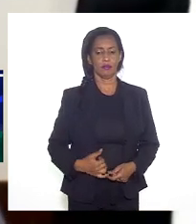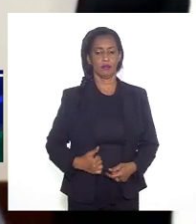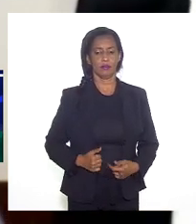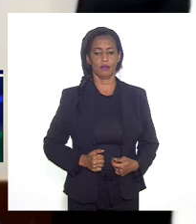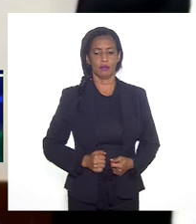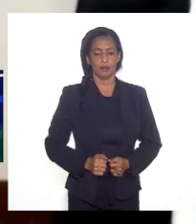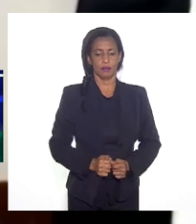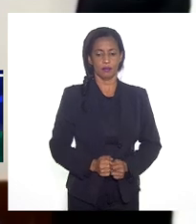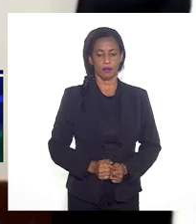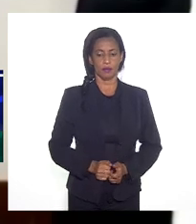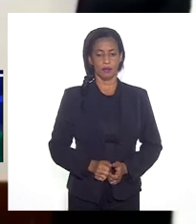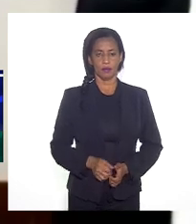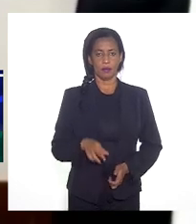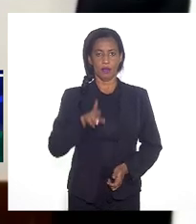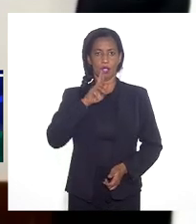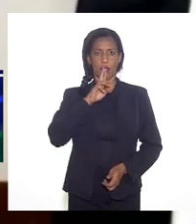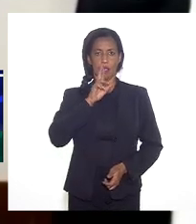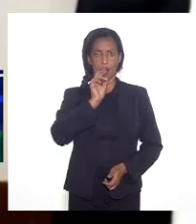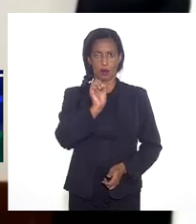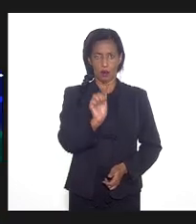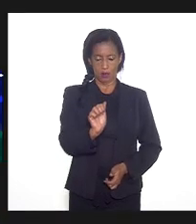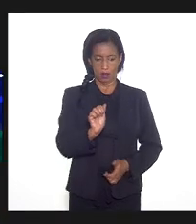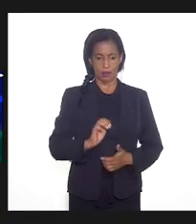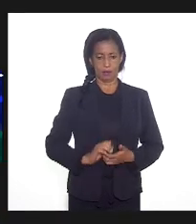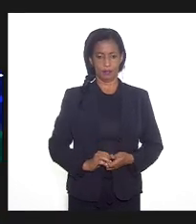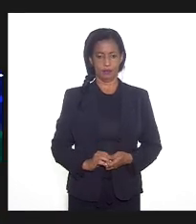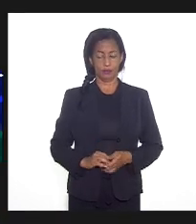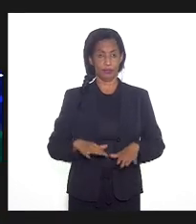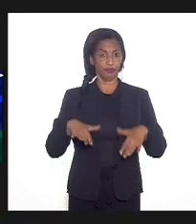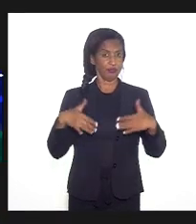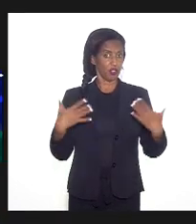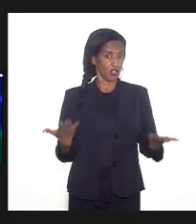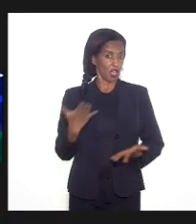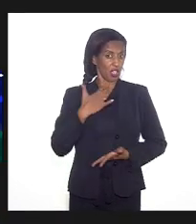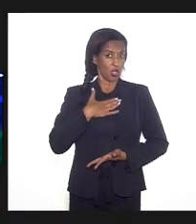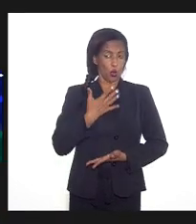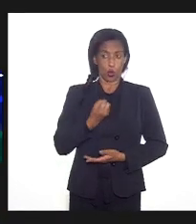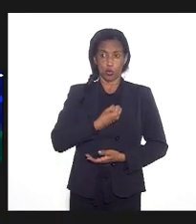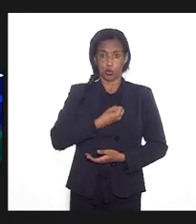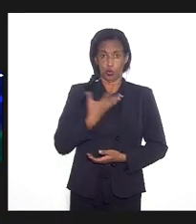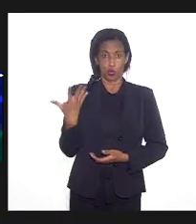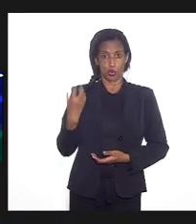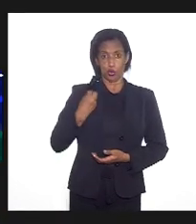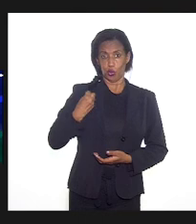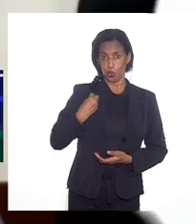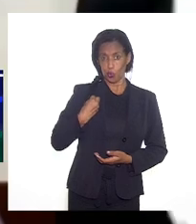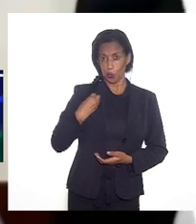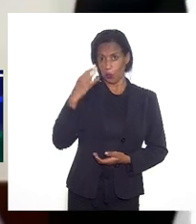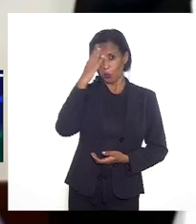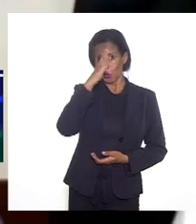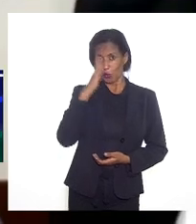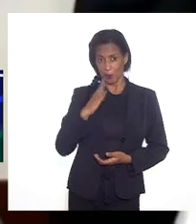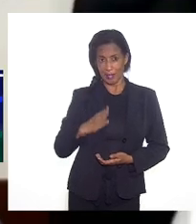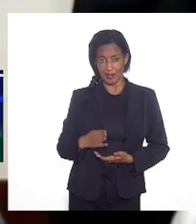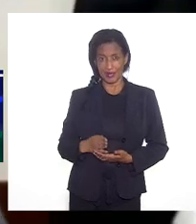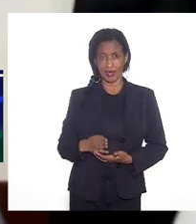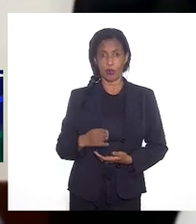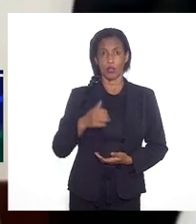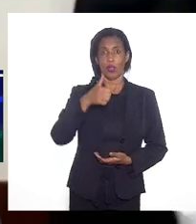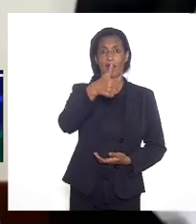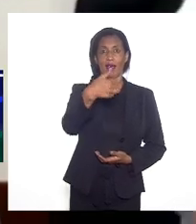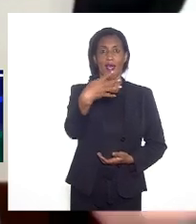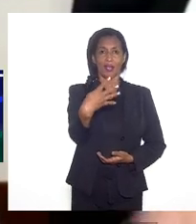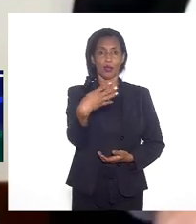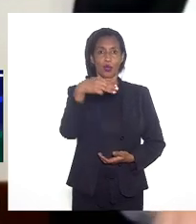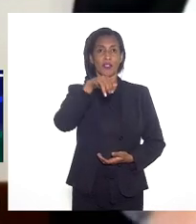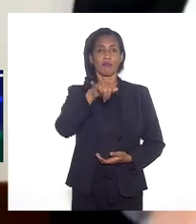Deputado Rodrigo Amorim. Presidente, já que gostam tanto de números, no Brasil são 14 milhões e